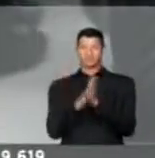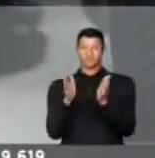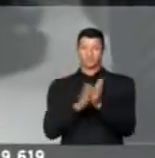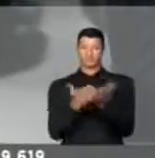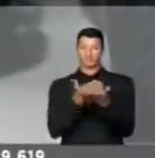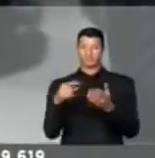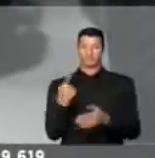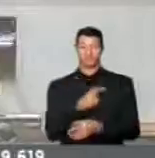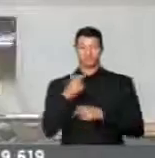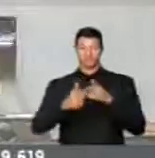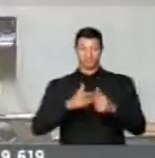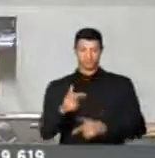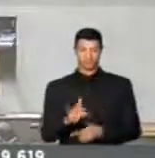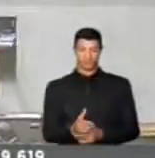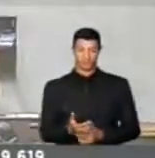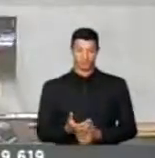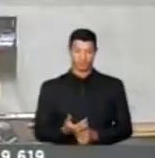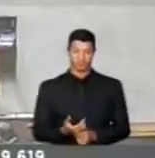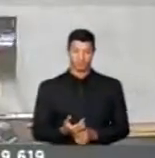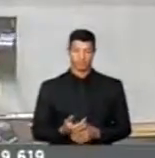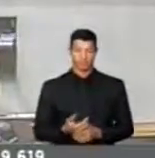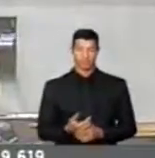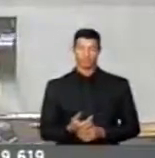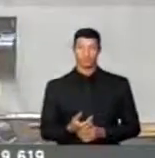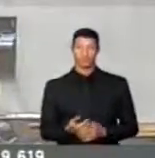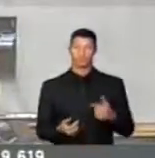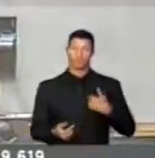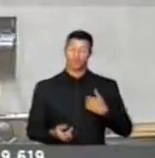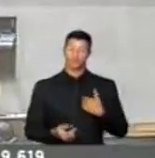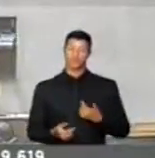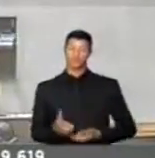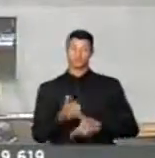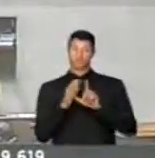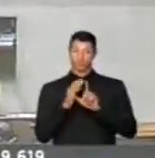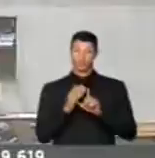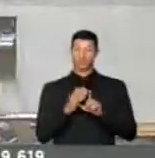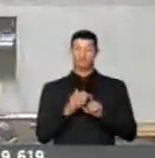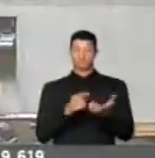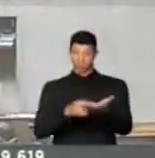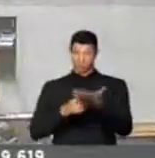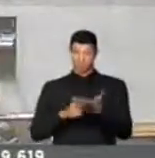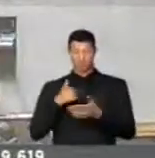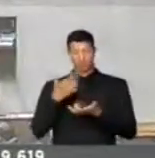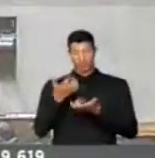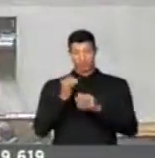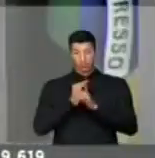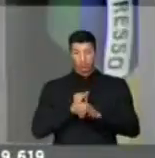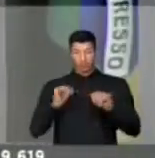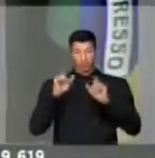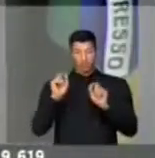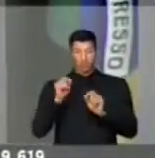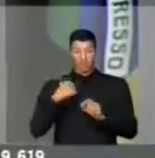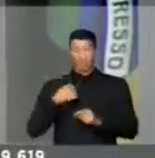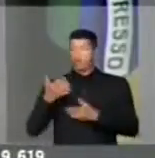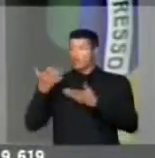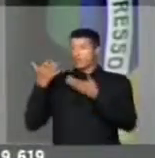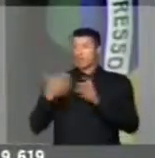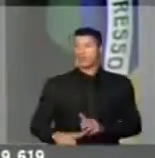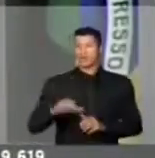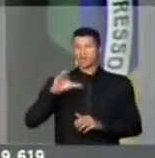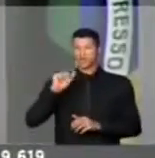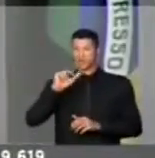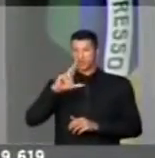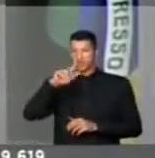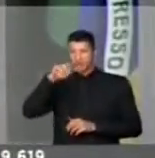vosso trabalho. Muito obrigado, deputado Mauro. Eu, antes de conceder a parte ao Covatti, eu quero dizer, eu não quero